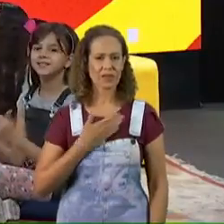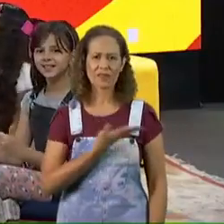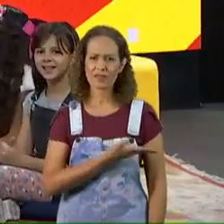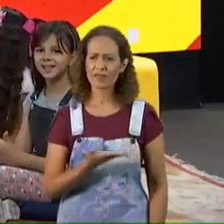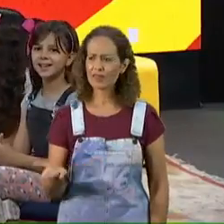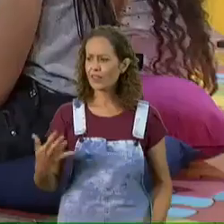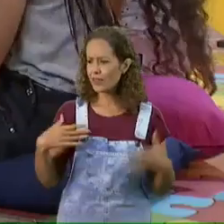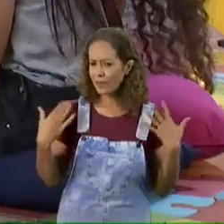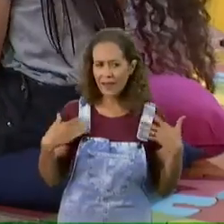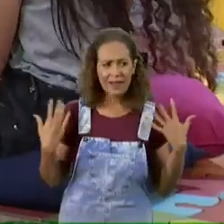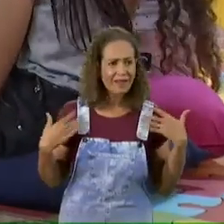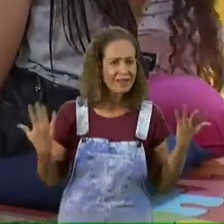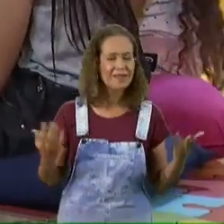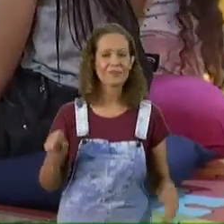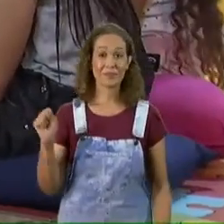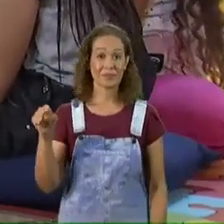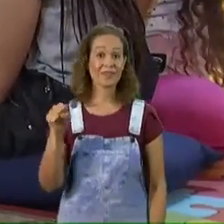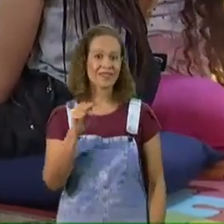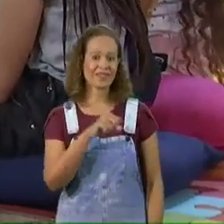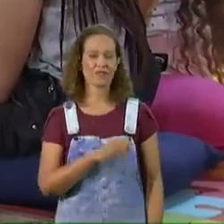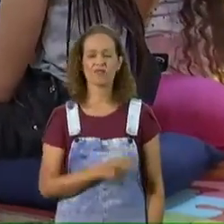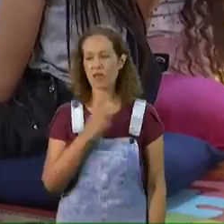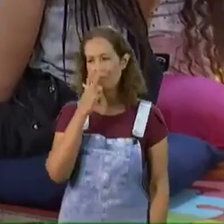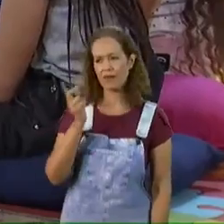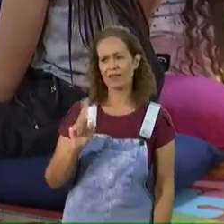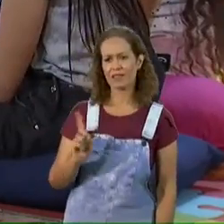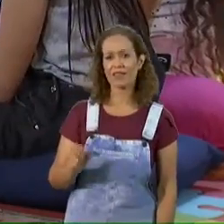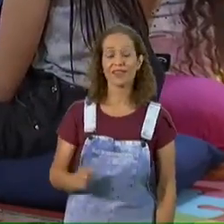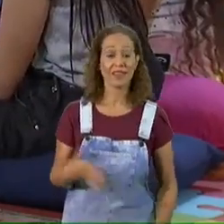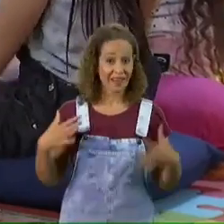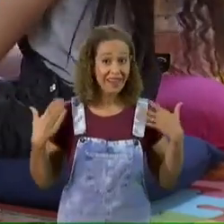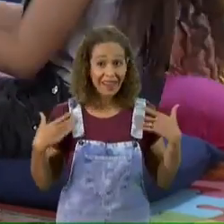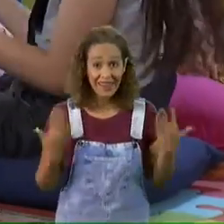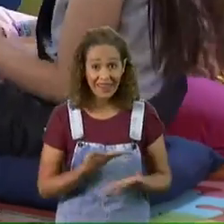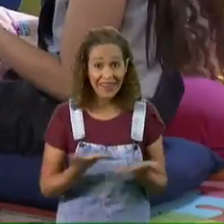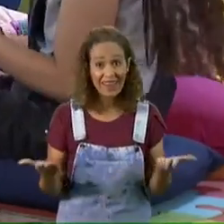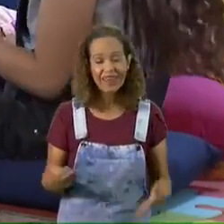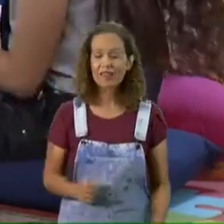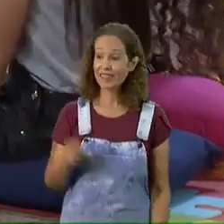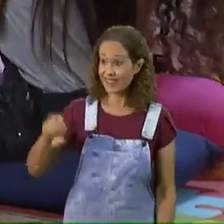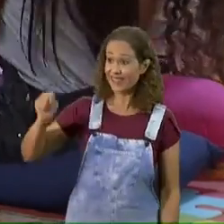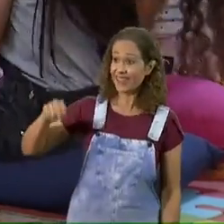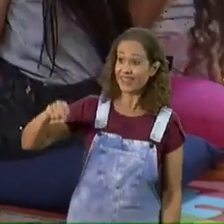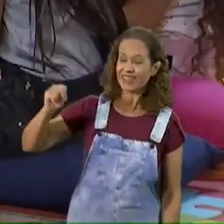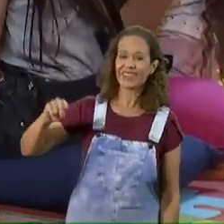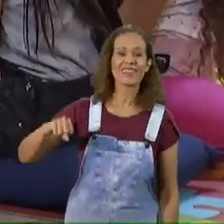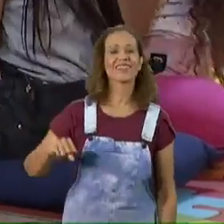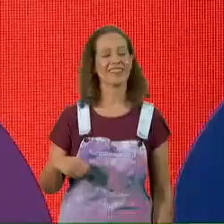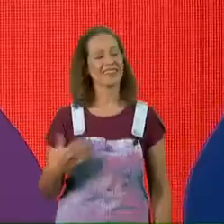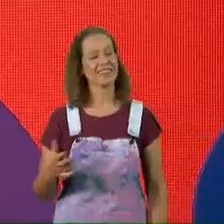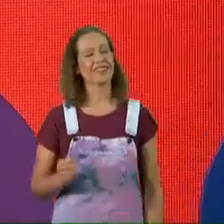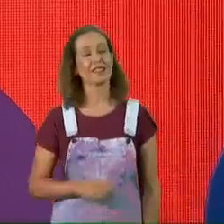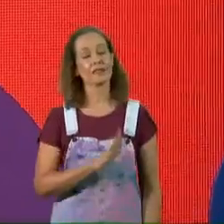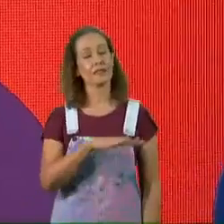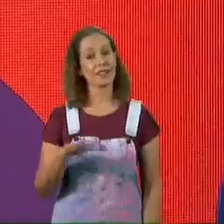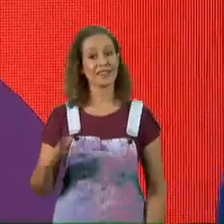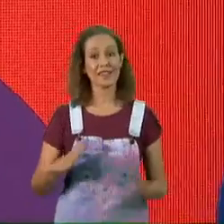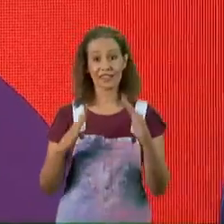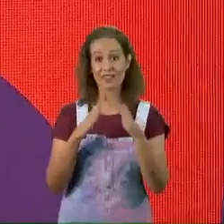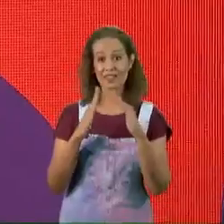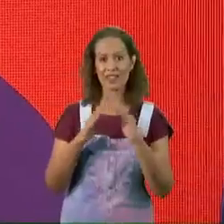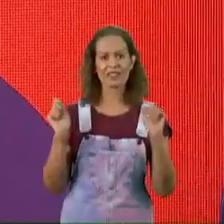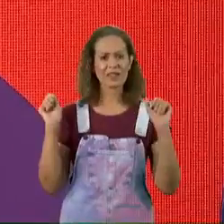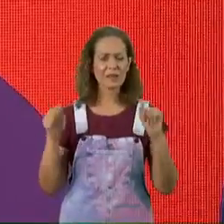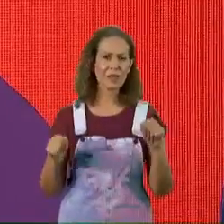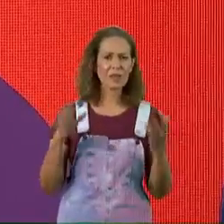animados? Ah, não está aparecendo, não. Vamos falar de novo. Vocês estão animados? As crianças de casa podem